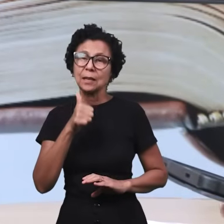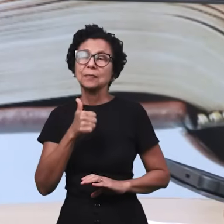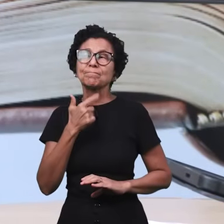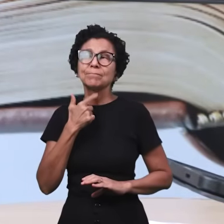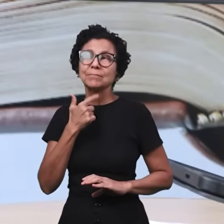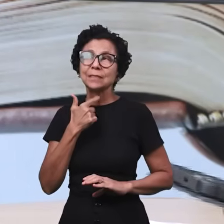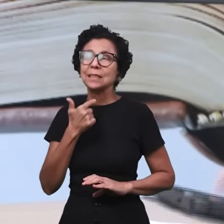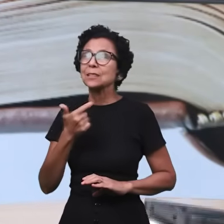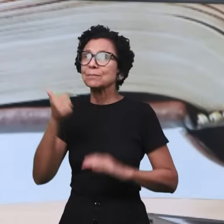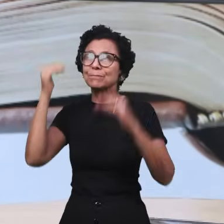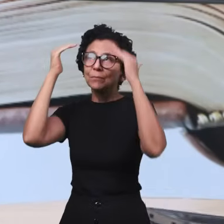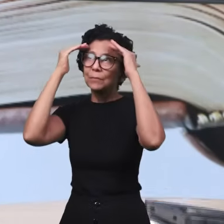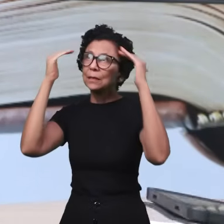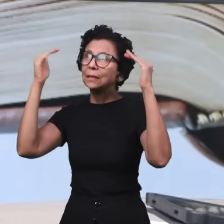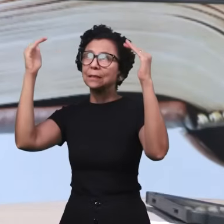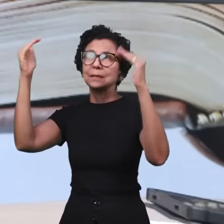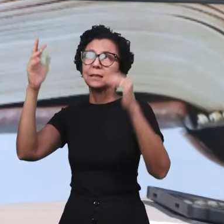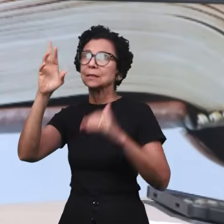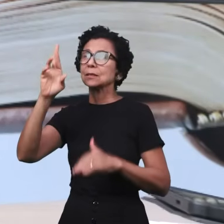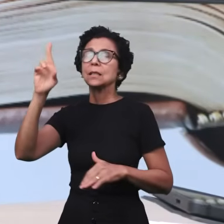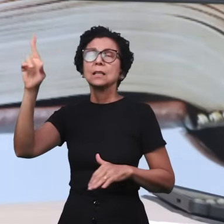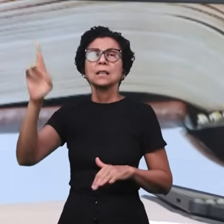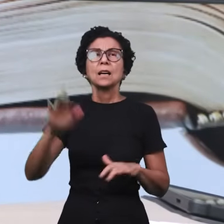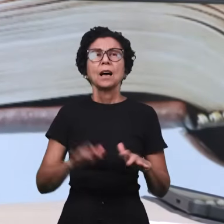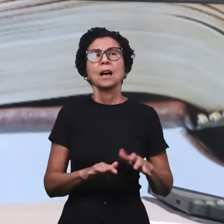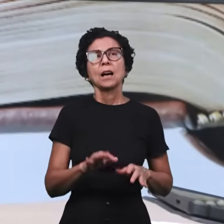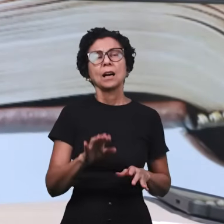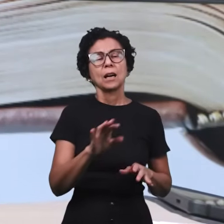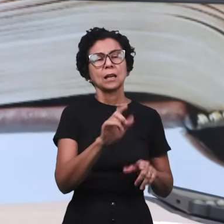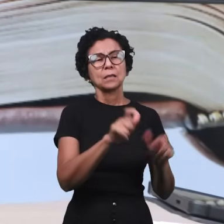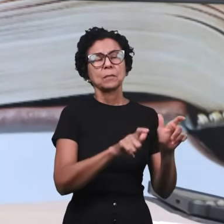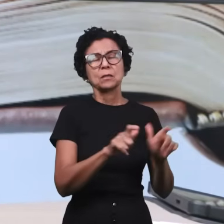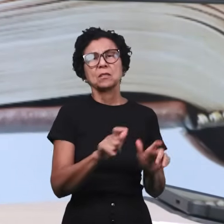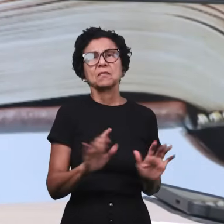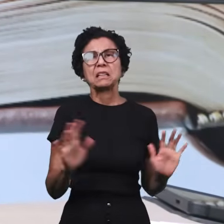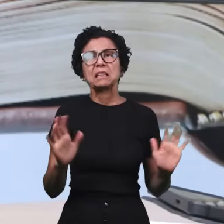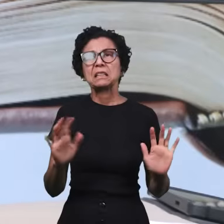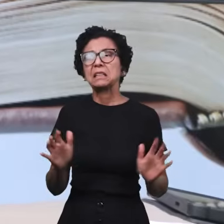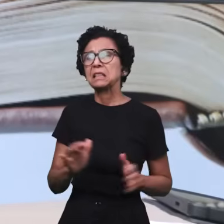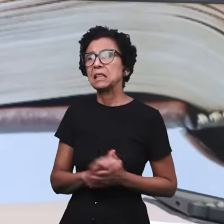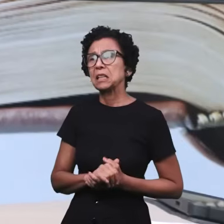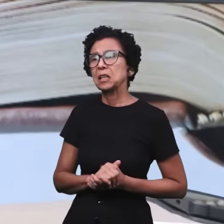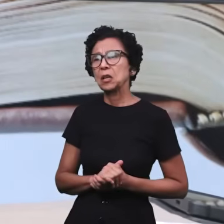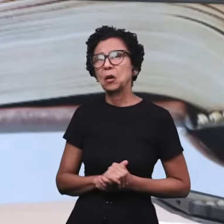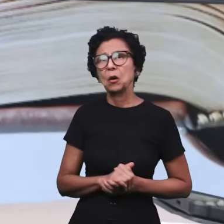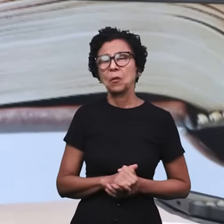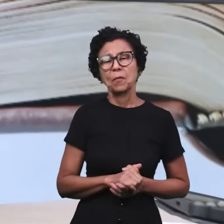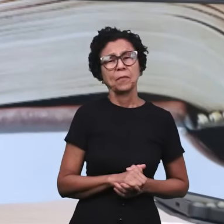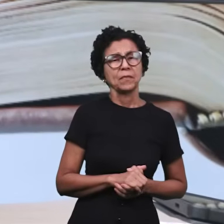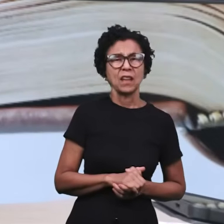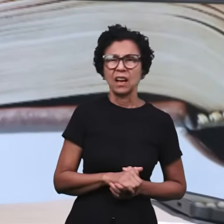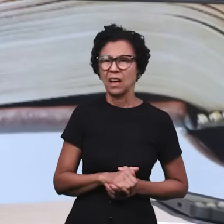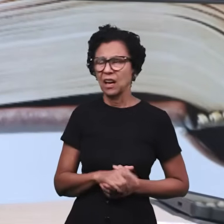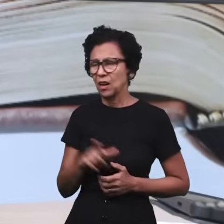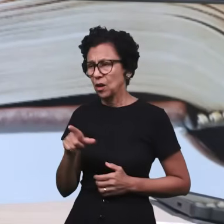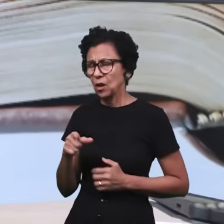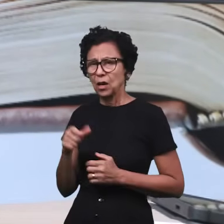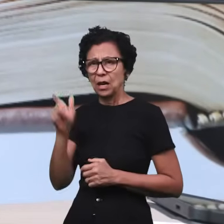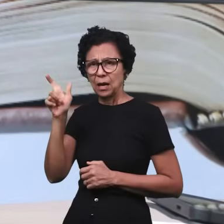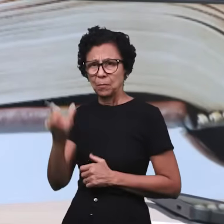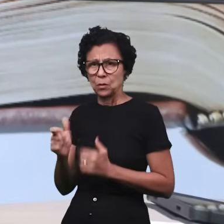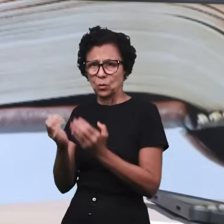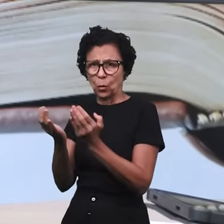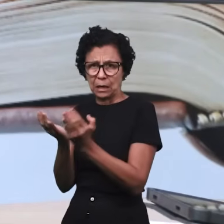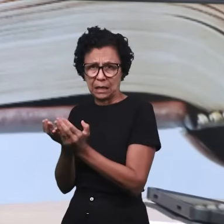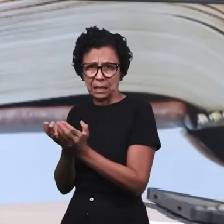Senhor. Às vezes as pessoas pensam assim, não, mas aquele que serve ao Senhor só vai ter dias de bonança. Claro que